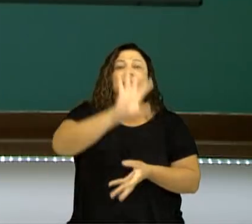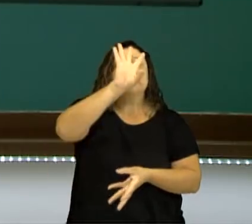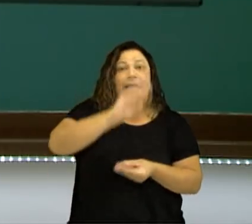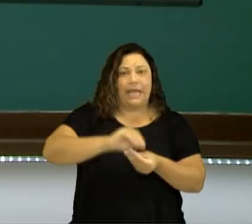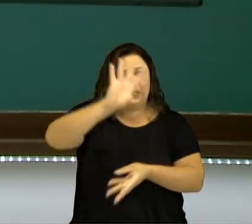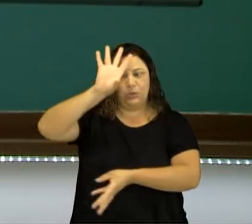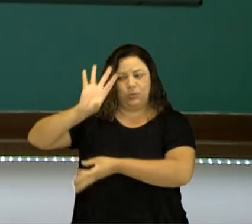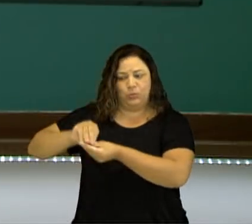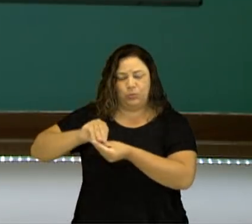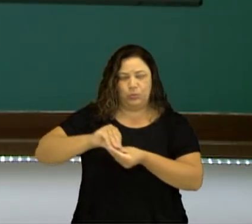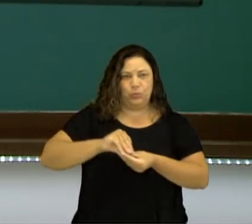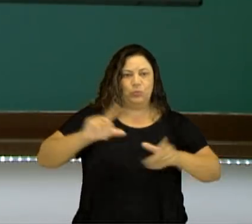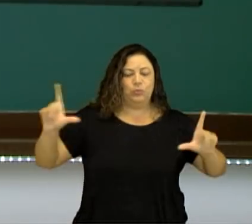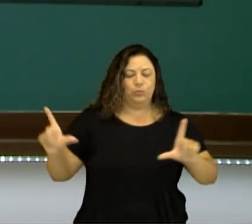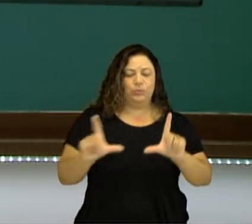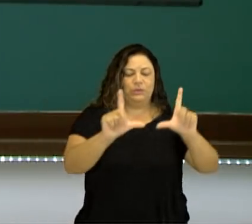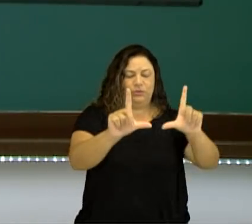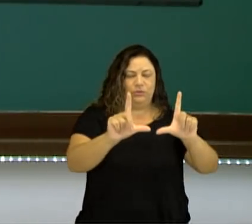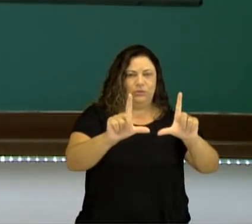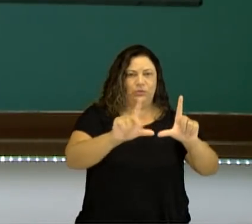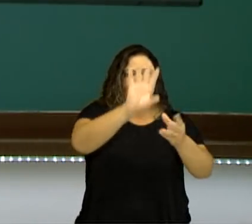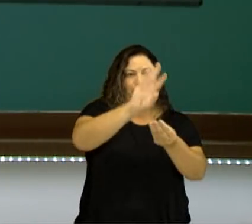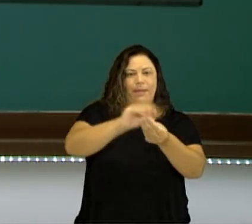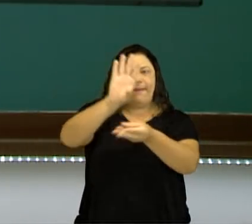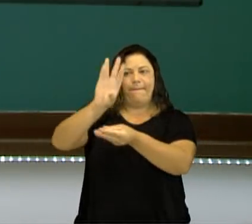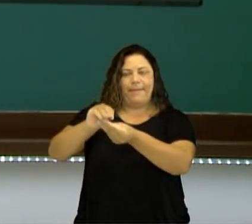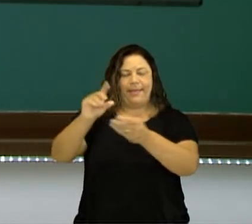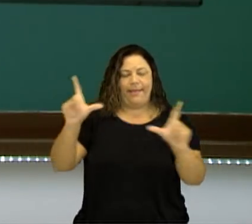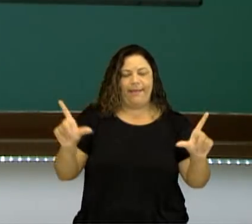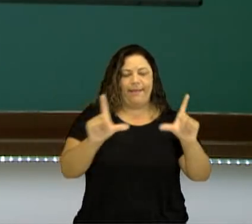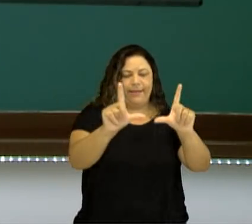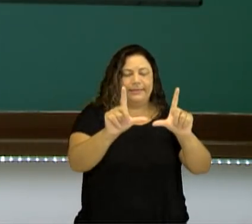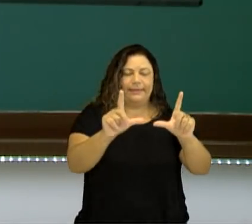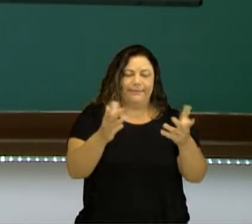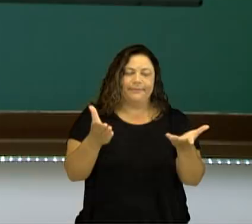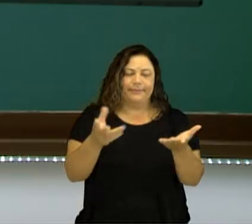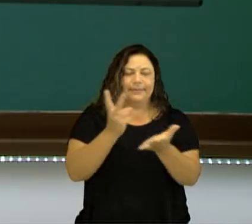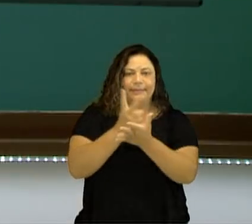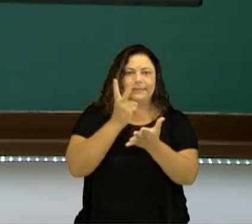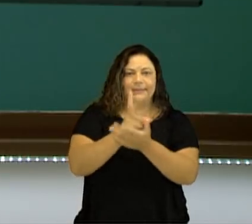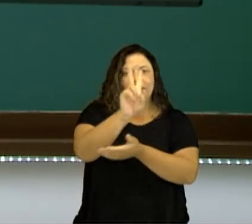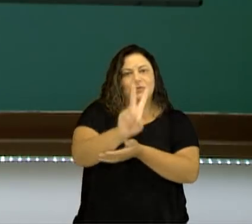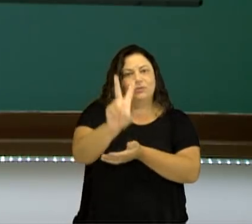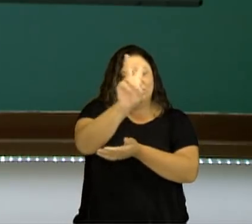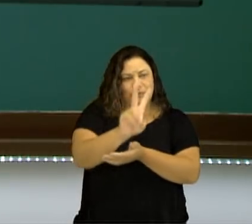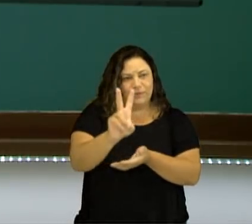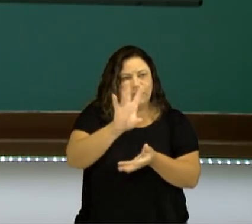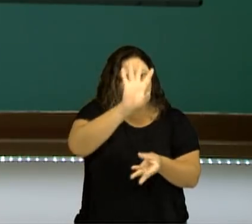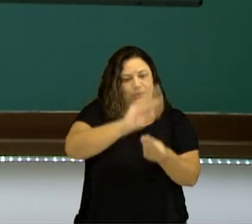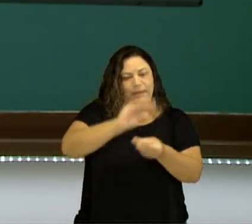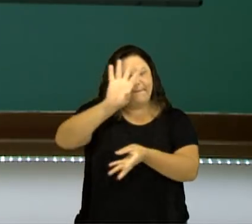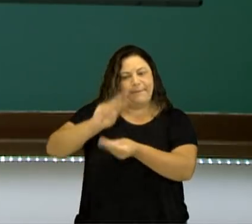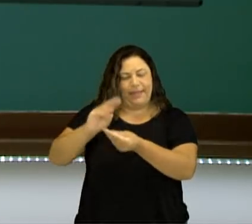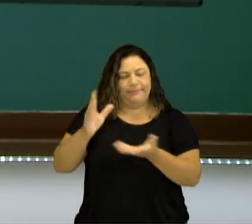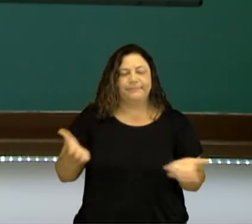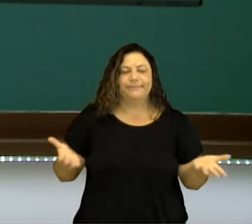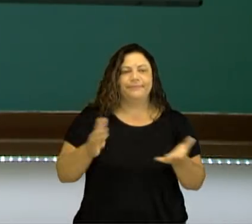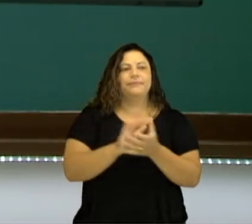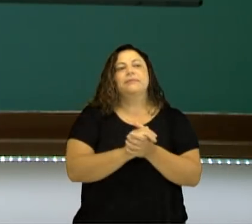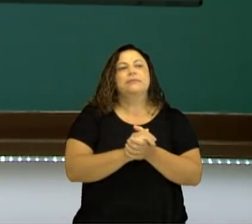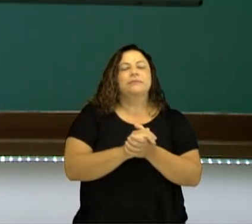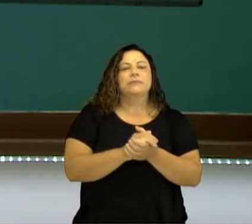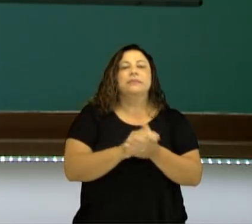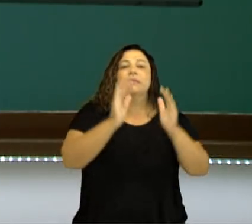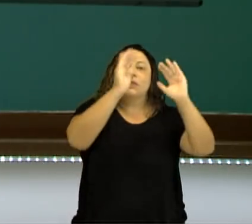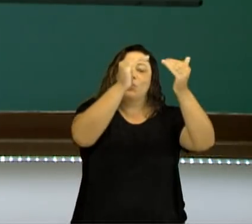Resumindo o nosso quadro ali, pensamos, né, um quadro, uma tabela, sempre são os valores mais resumidos. Então, toda aquela partezinha do cálculo não